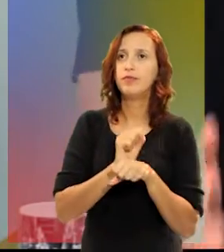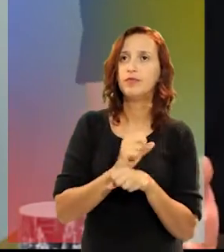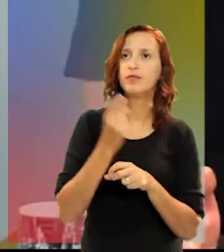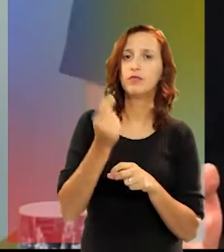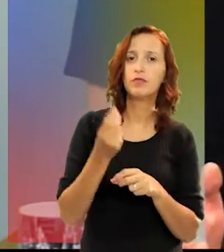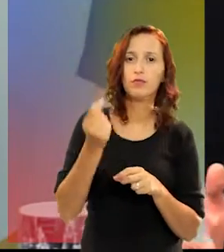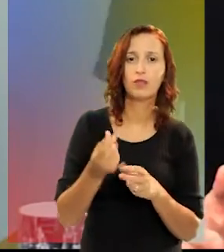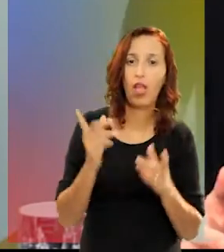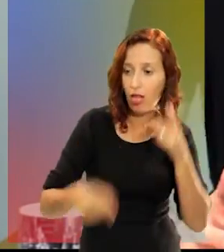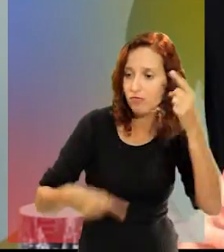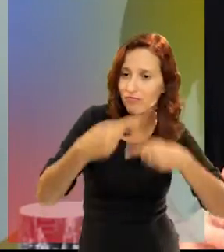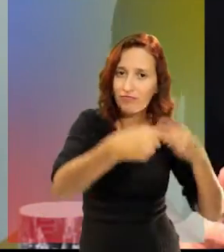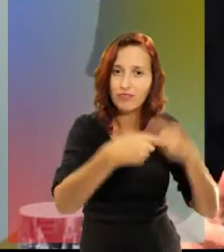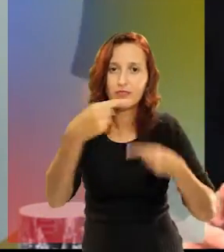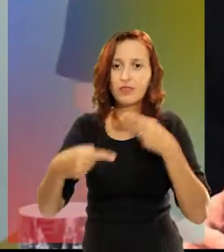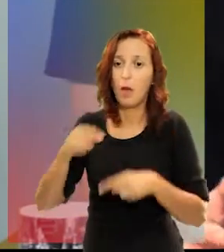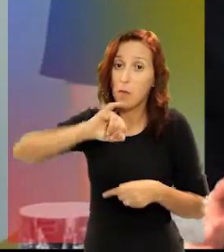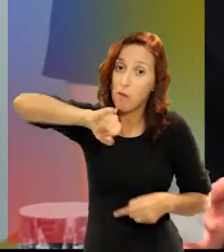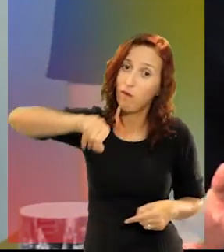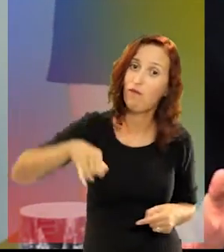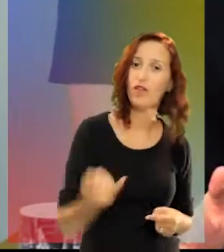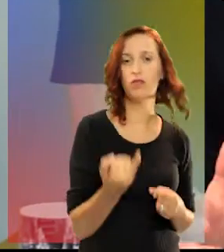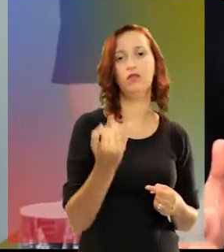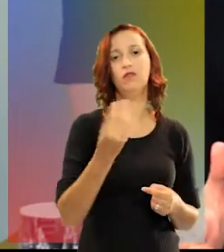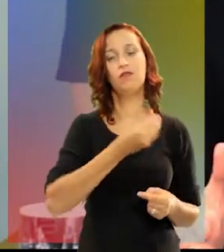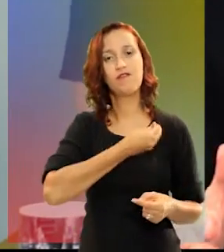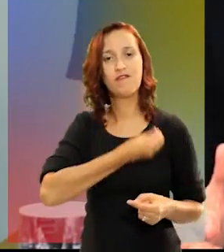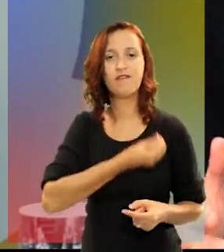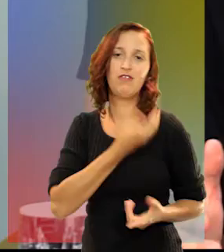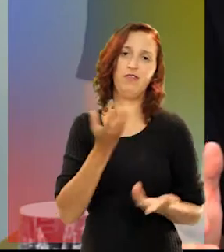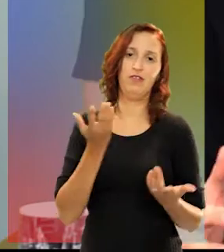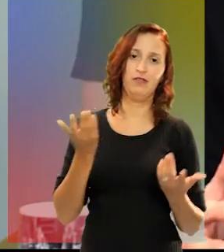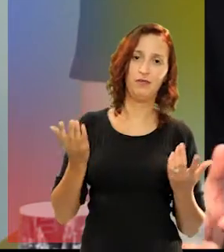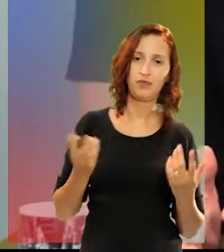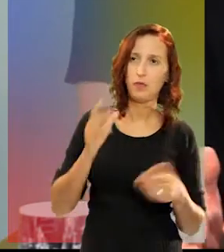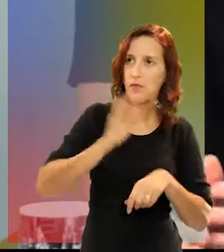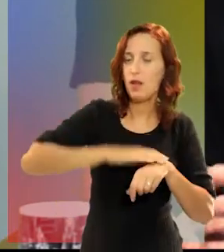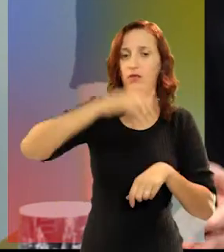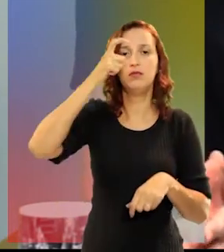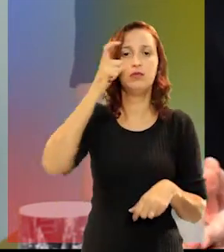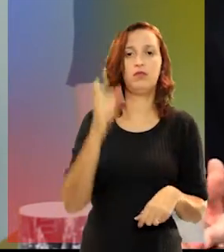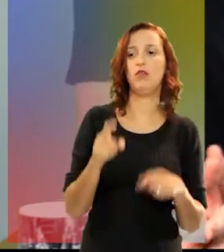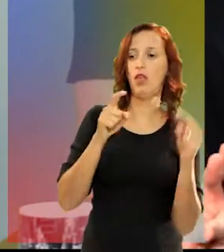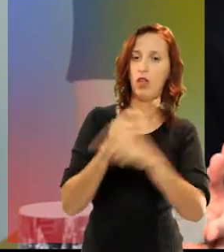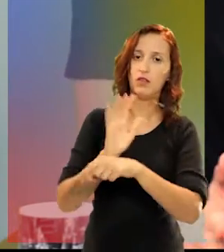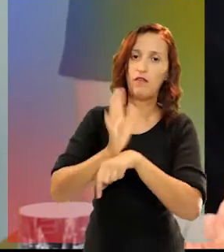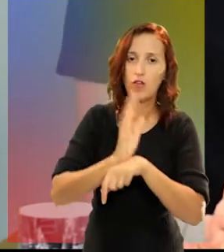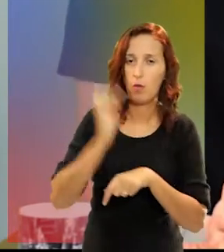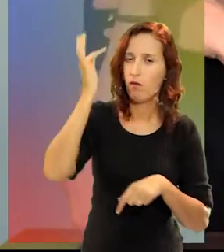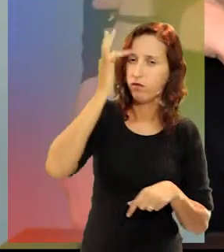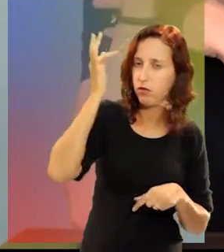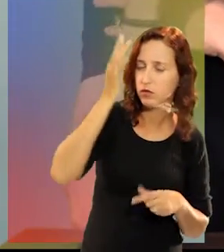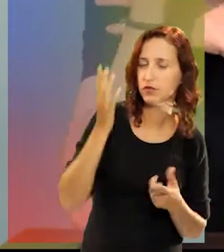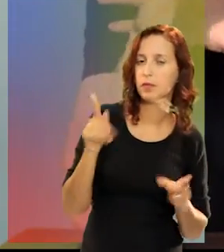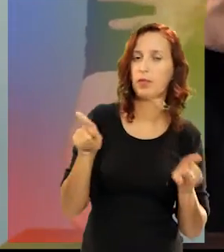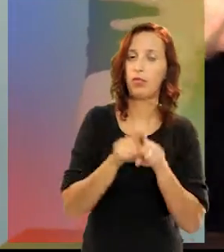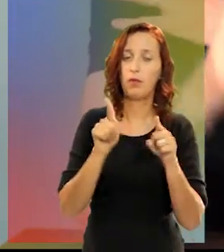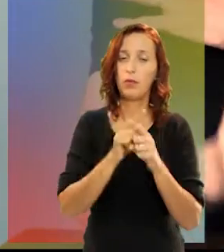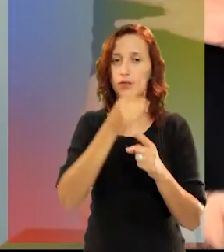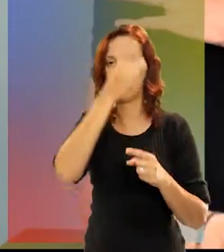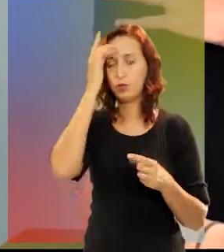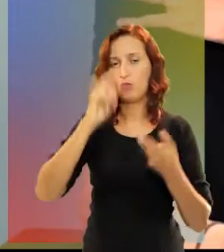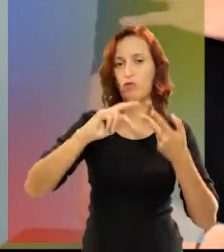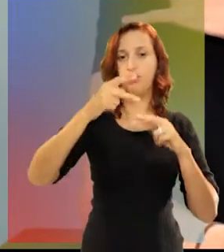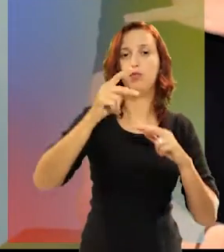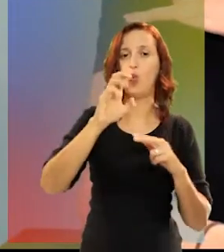tipo, essa foi a discussão que eu acho que esse filme trouxe de mais interessante, assim, filosoficamente. Os replicantes,